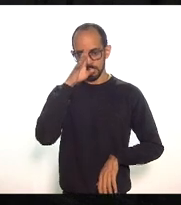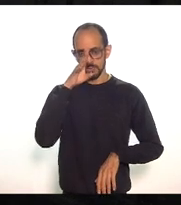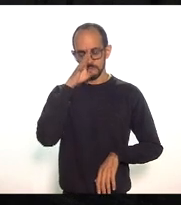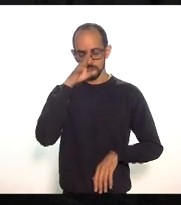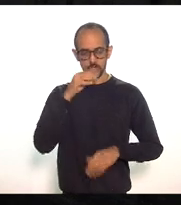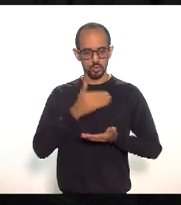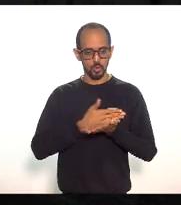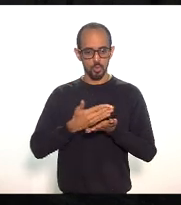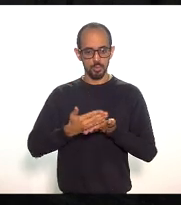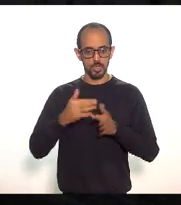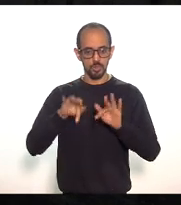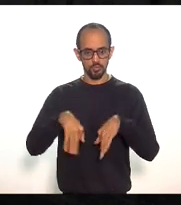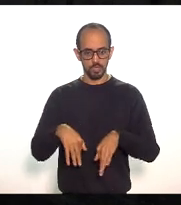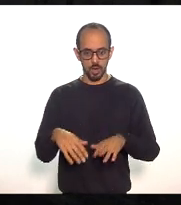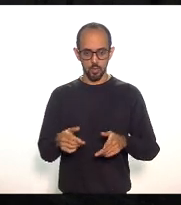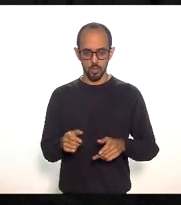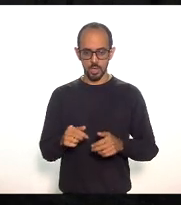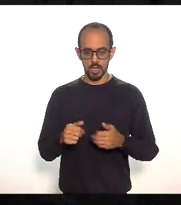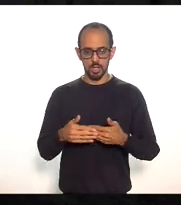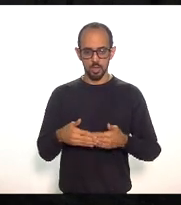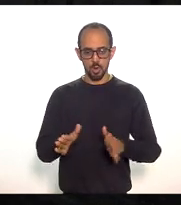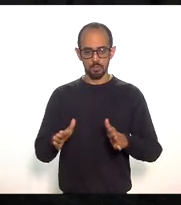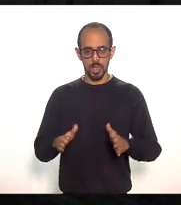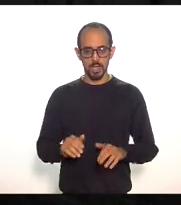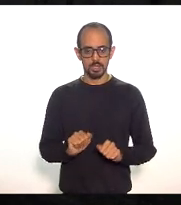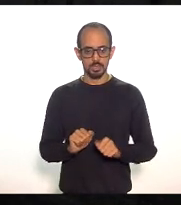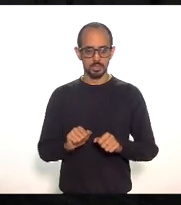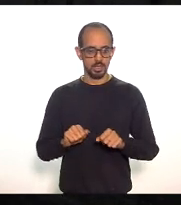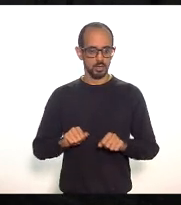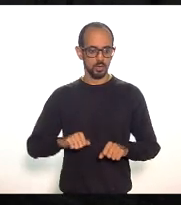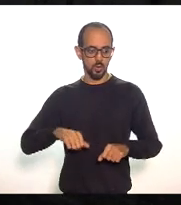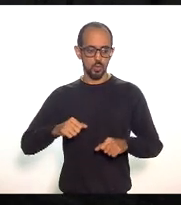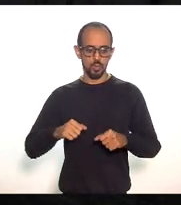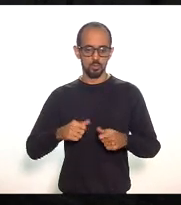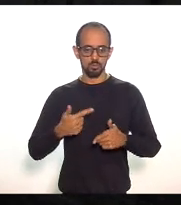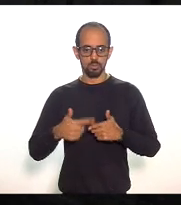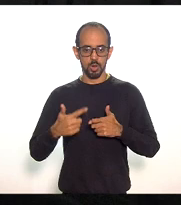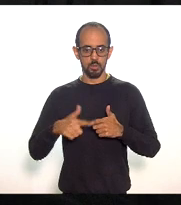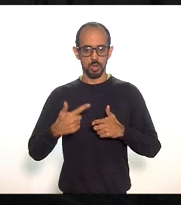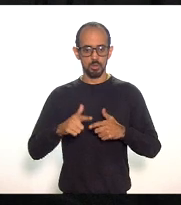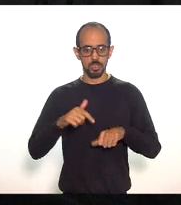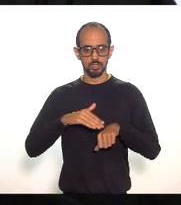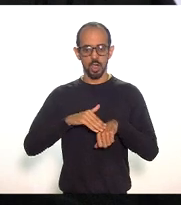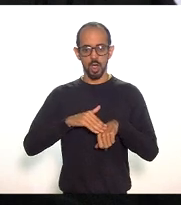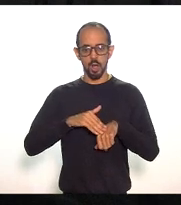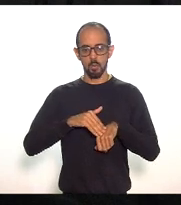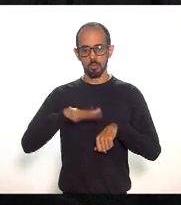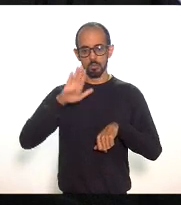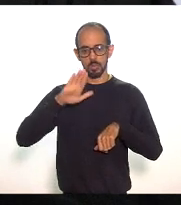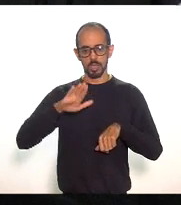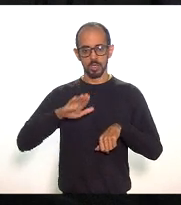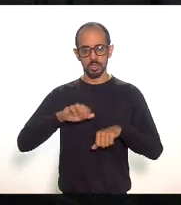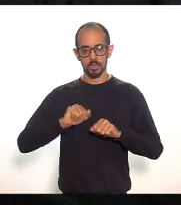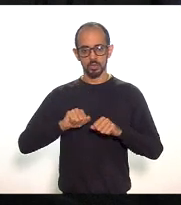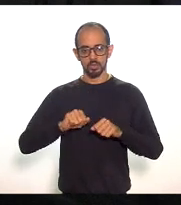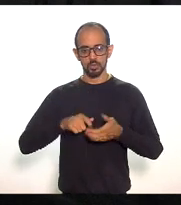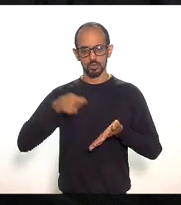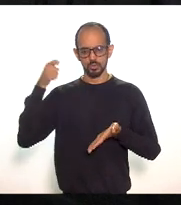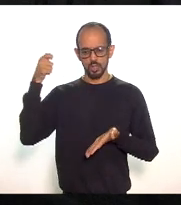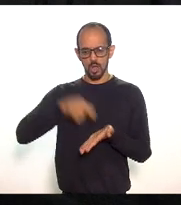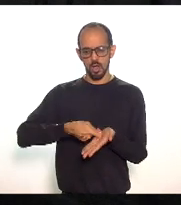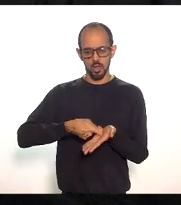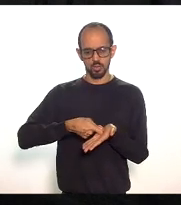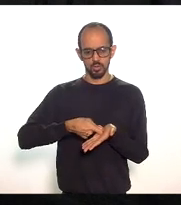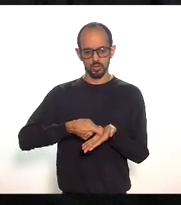rabo. Ele abre precedente perigosíssimo para o aumento do autoritarismo em